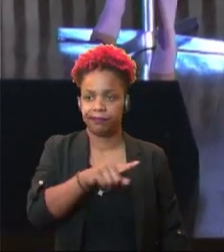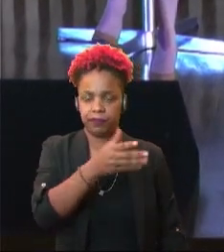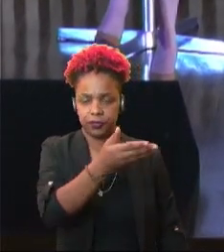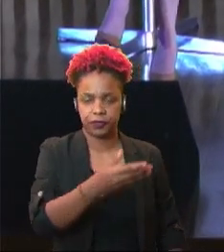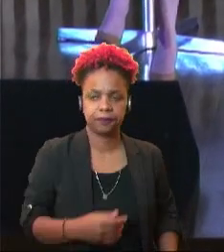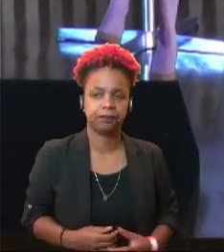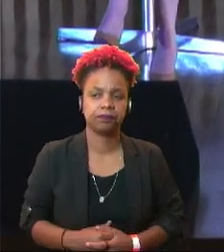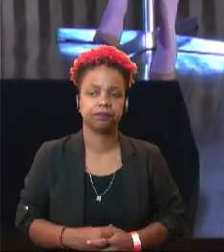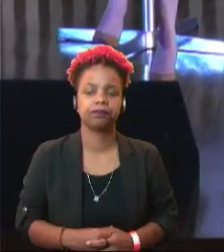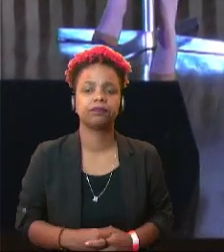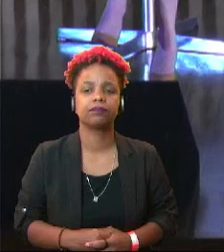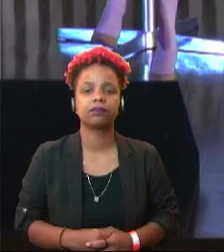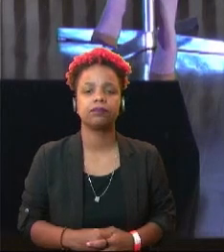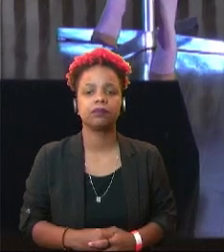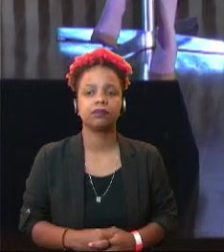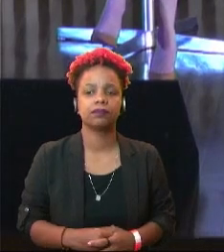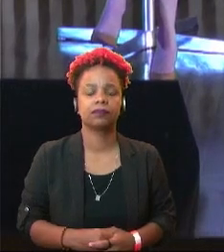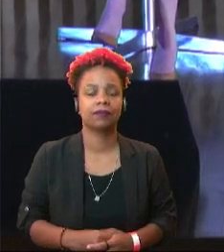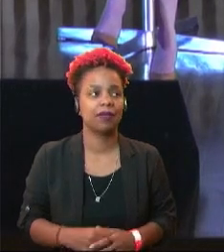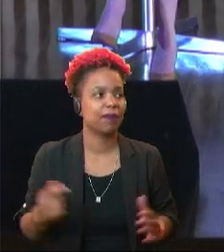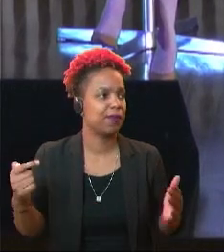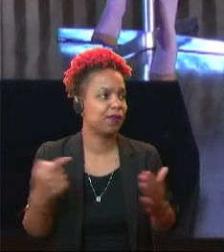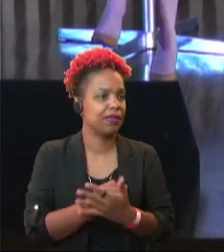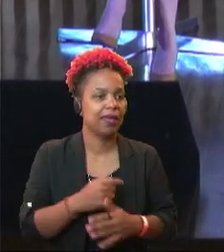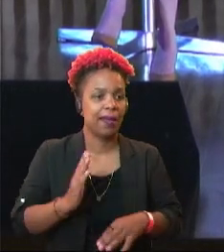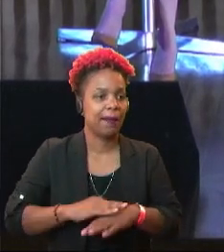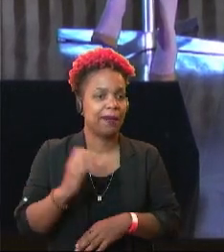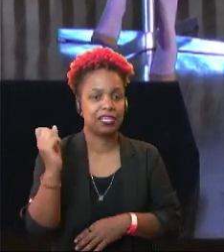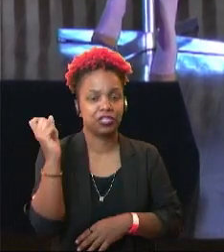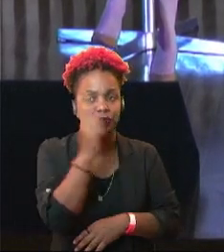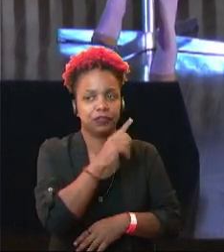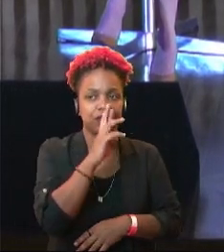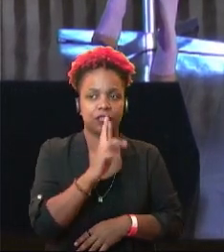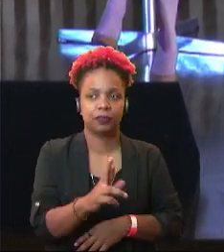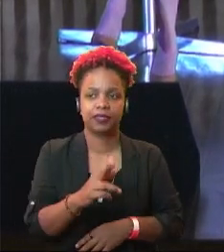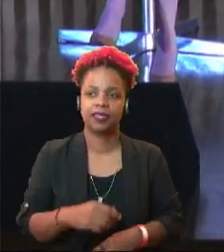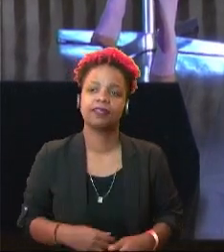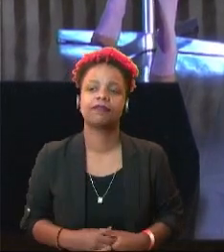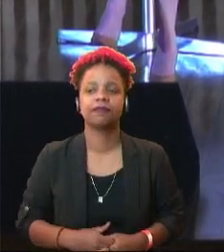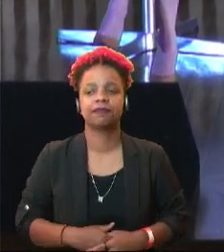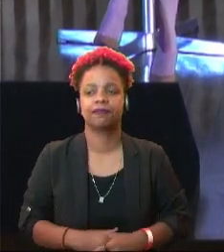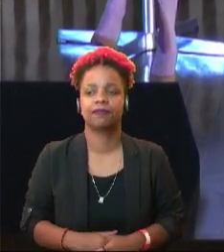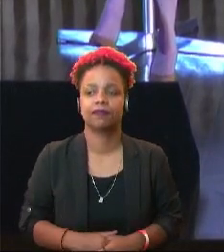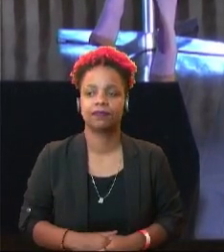Olha, a pergunta mais difícil de